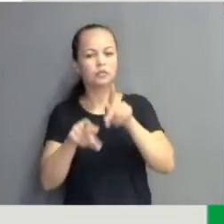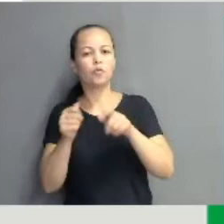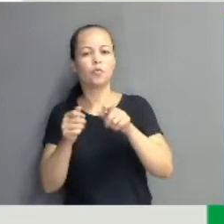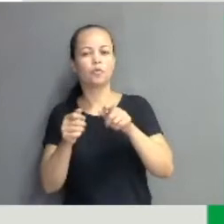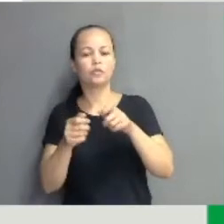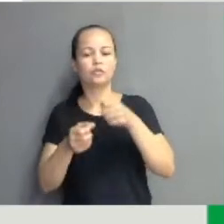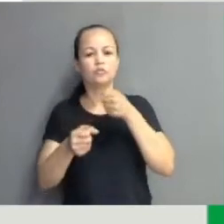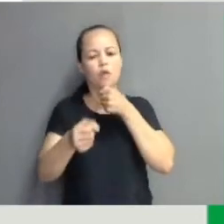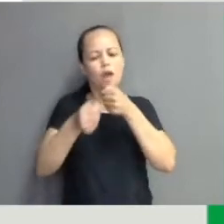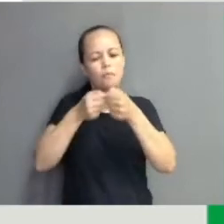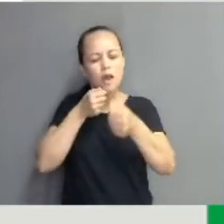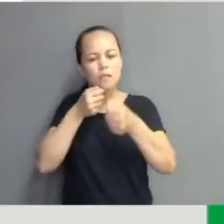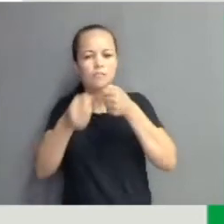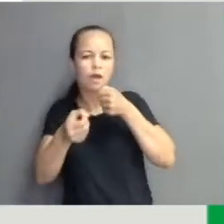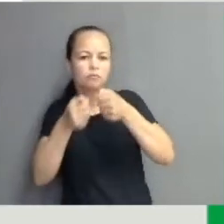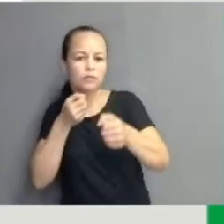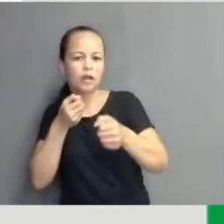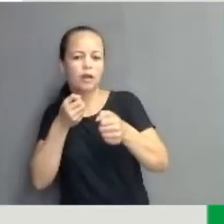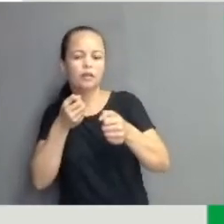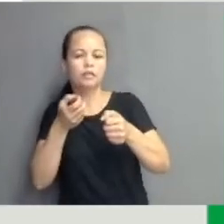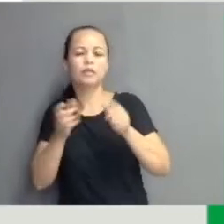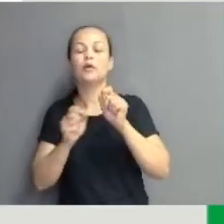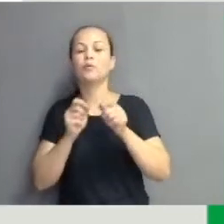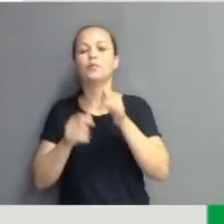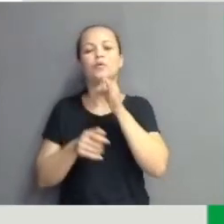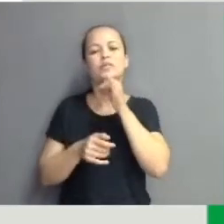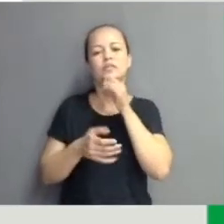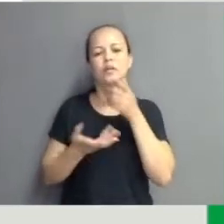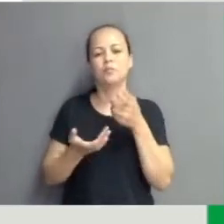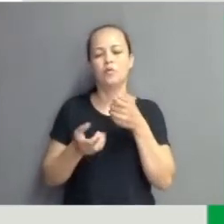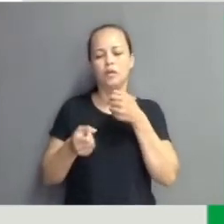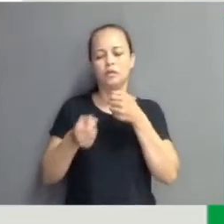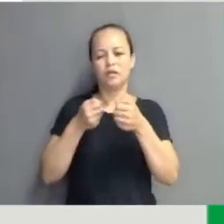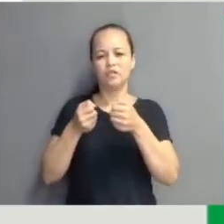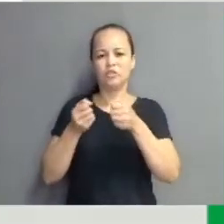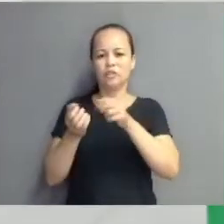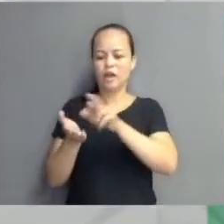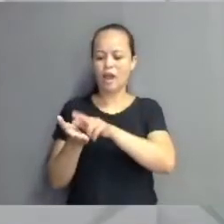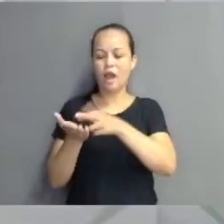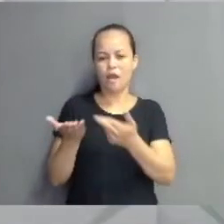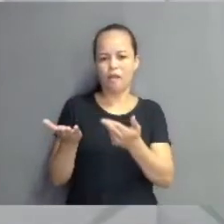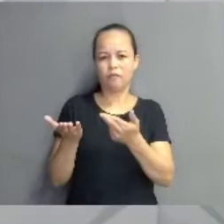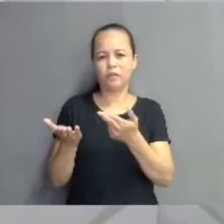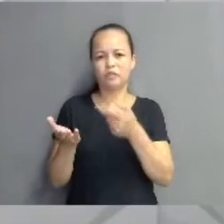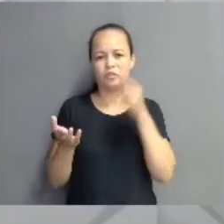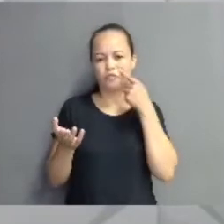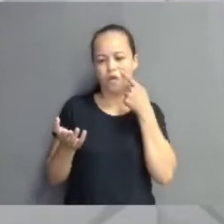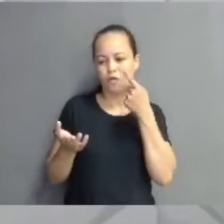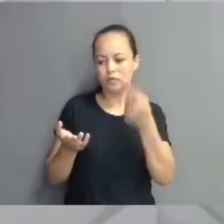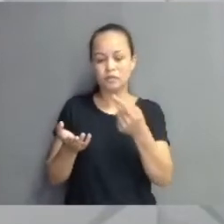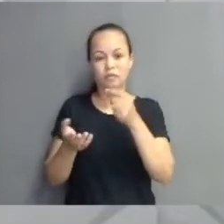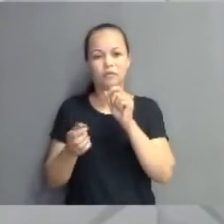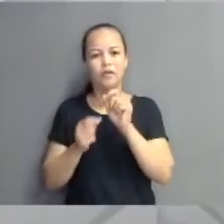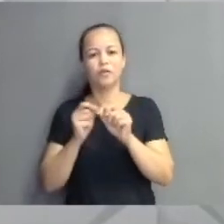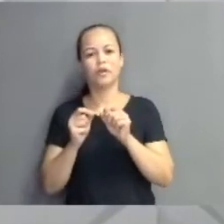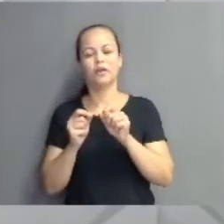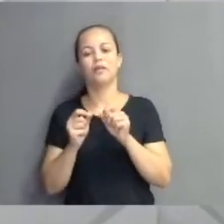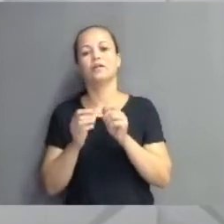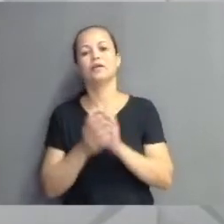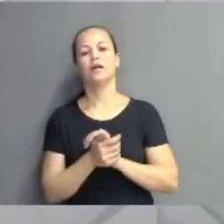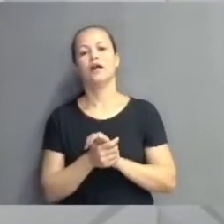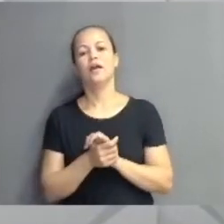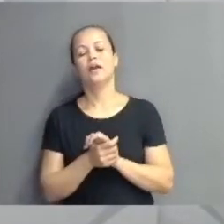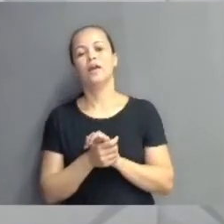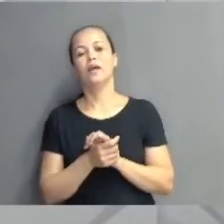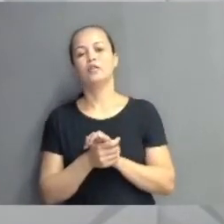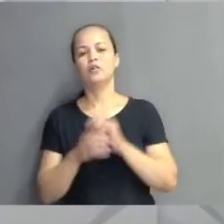entrevistadas então a entrevista por exemplo aquele texto que você vem uma revista quando acontece algum evento eu quero trazer